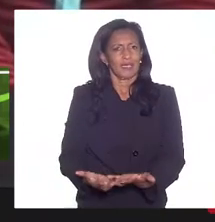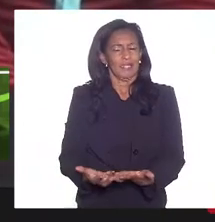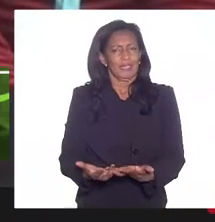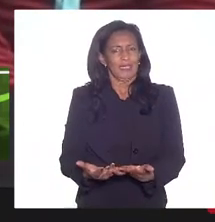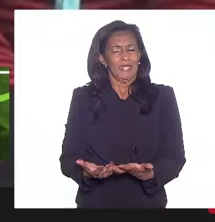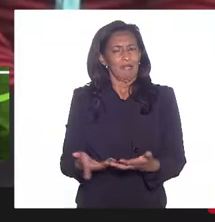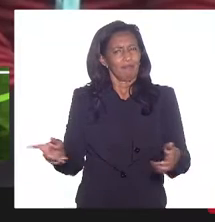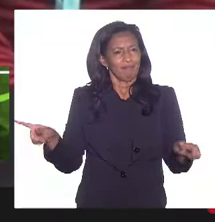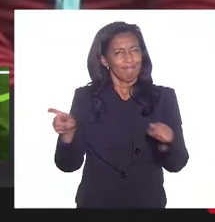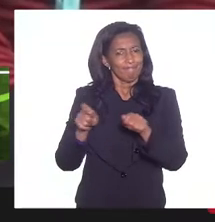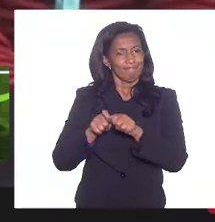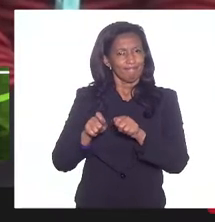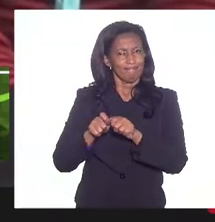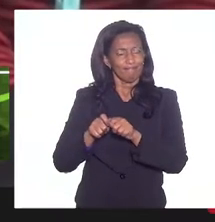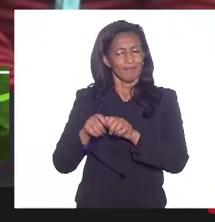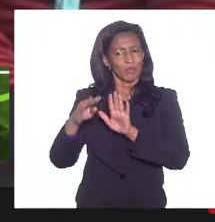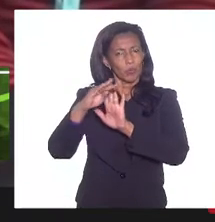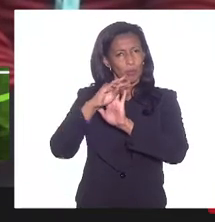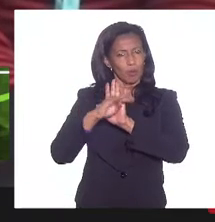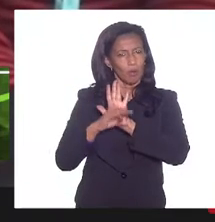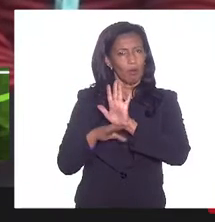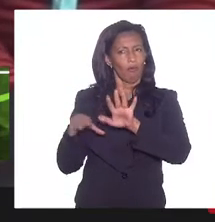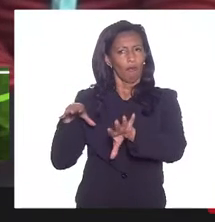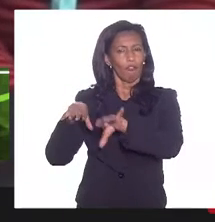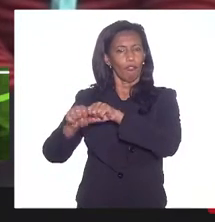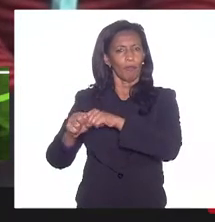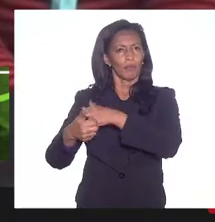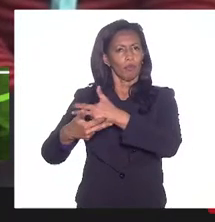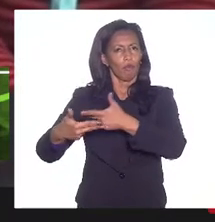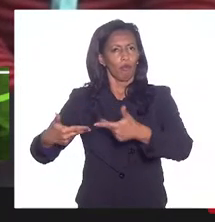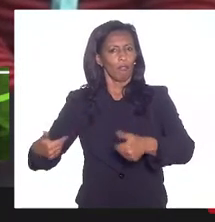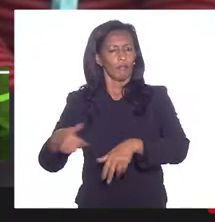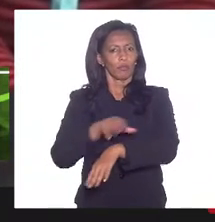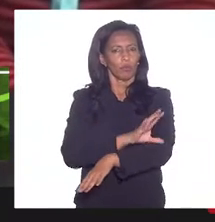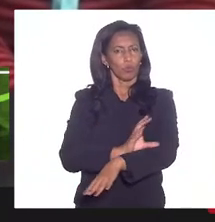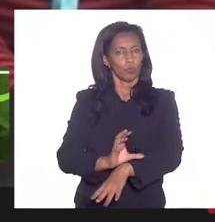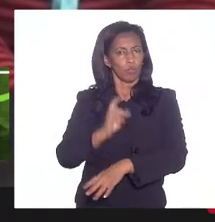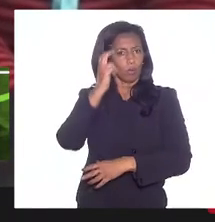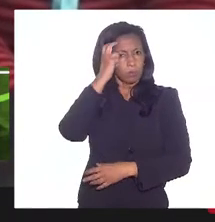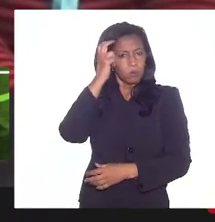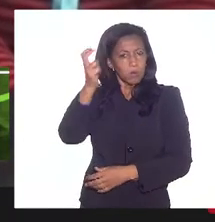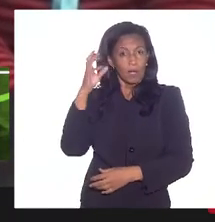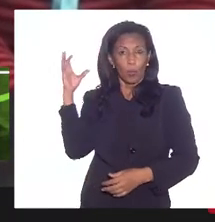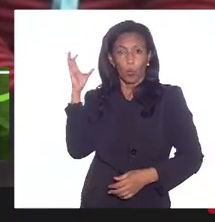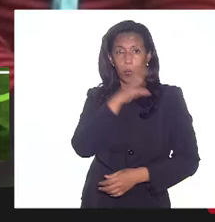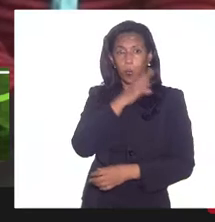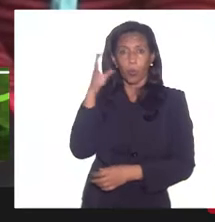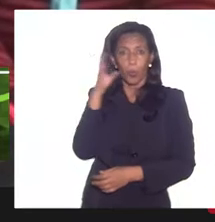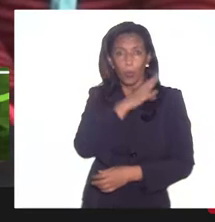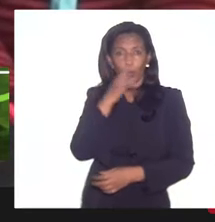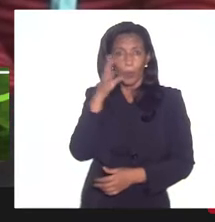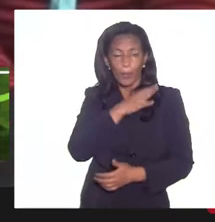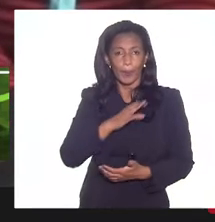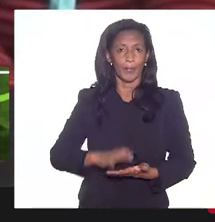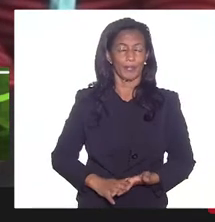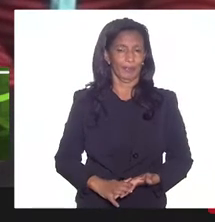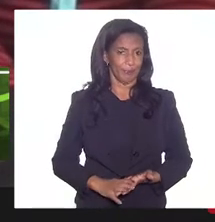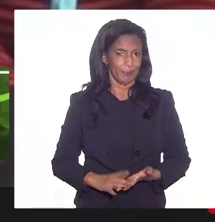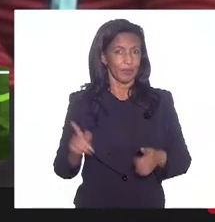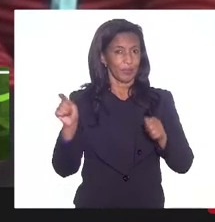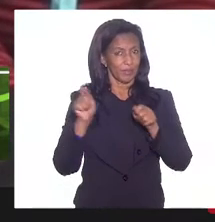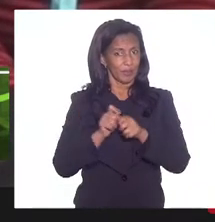a materialização do programa de formação e qualificação cultural da urgência da gente da